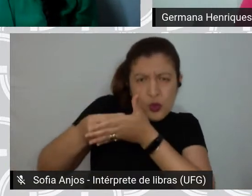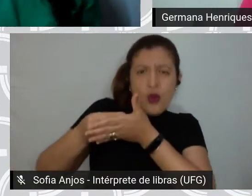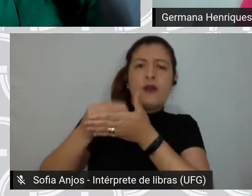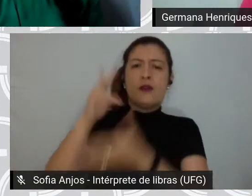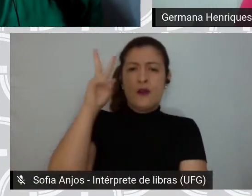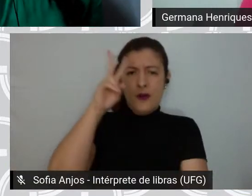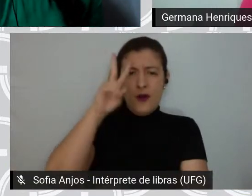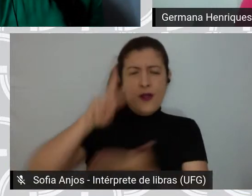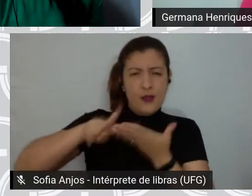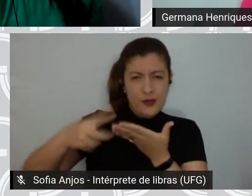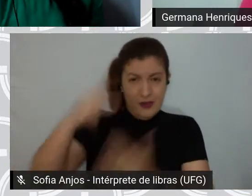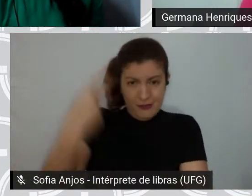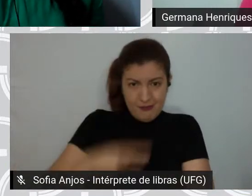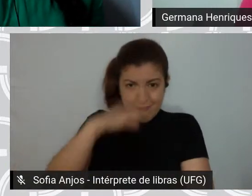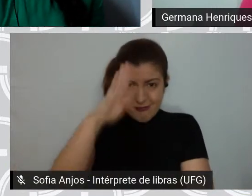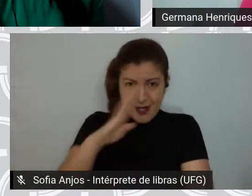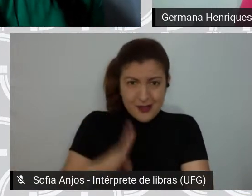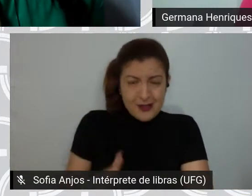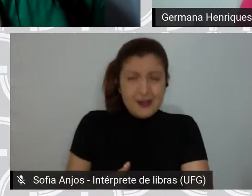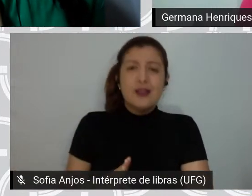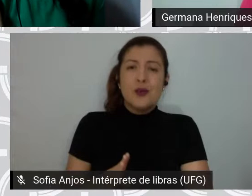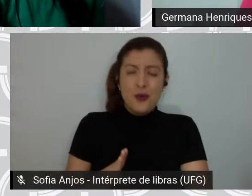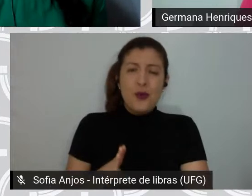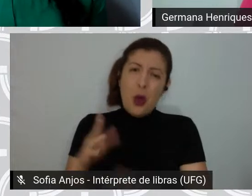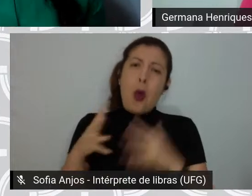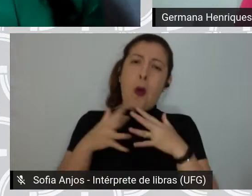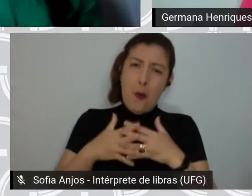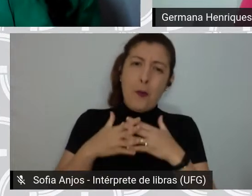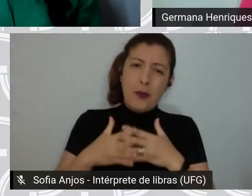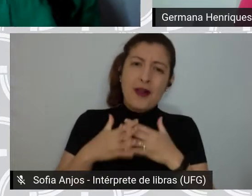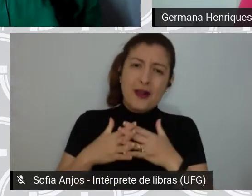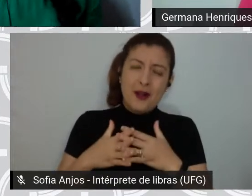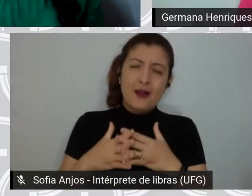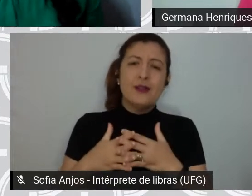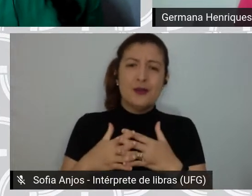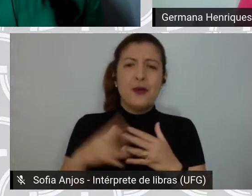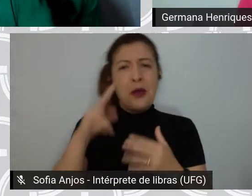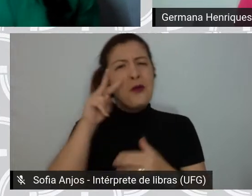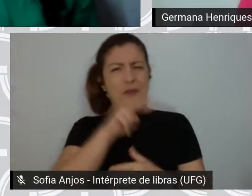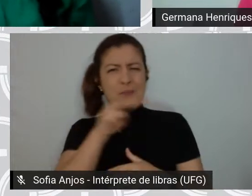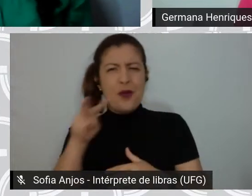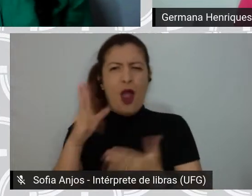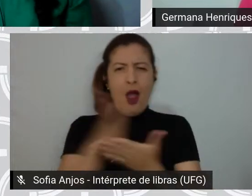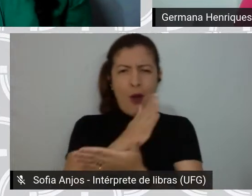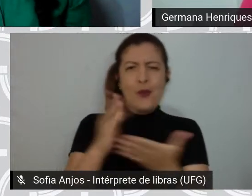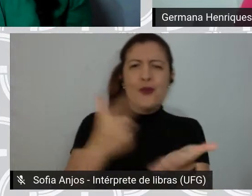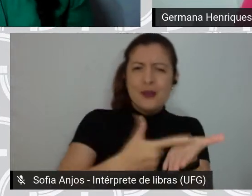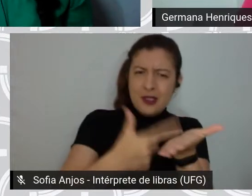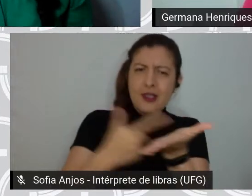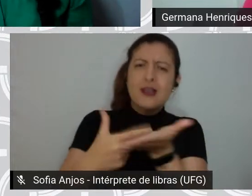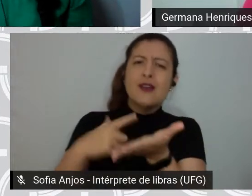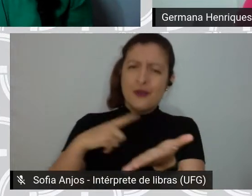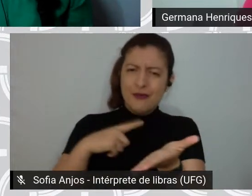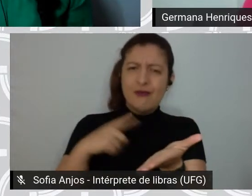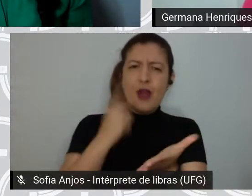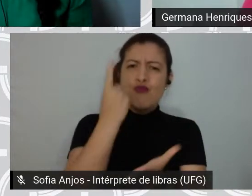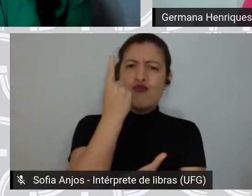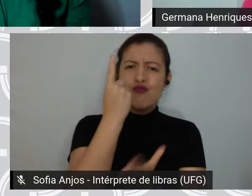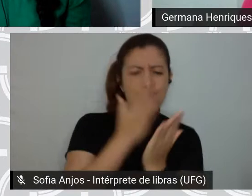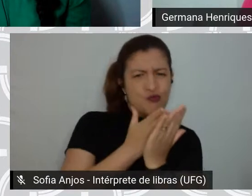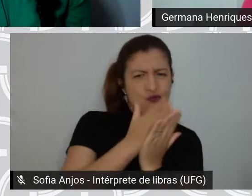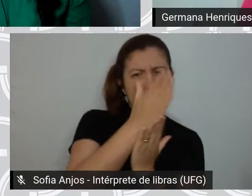queira aparentar uma unidade, como se vê em vários compêndios publicados, faz que a história da tradução reste